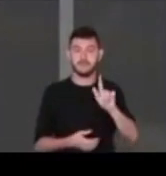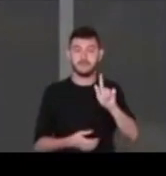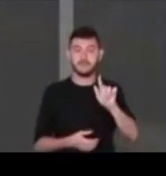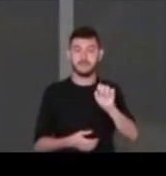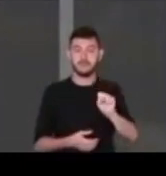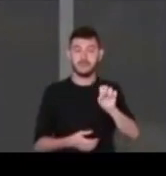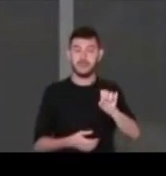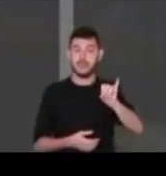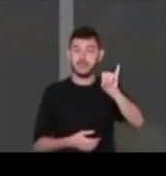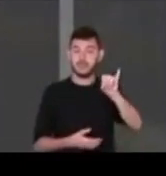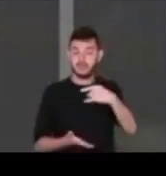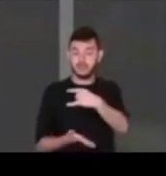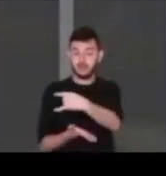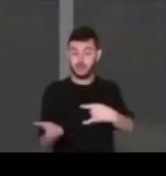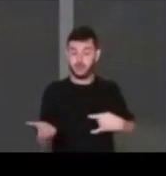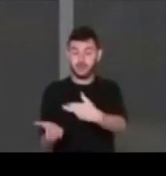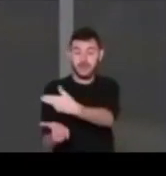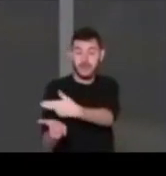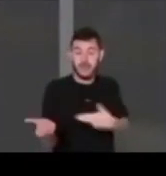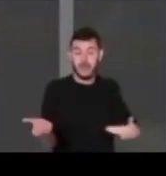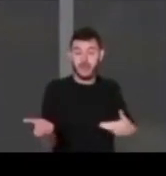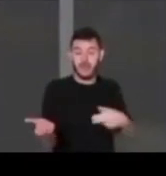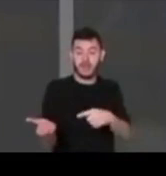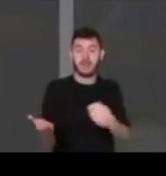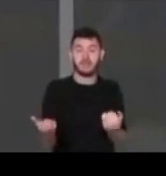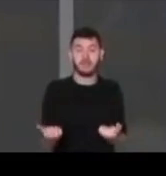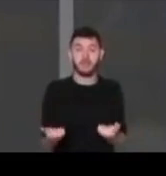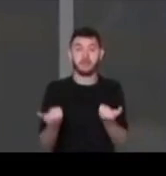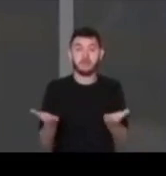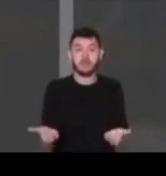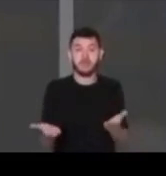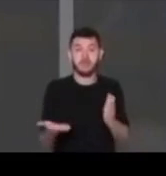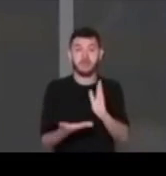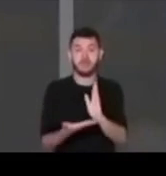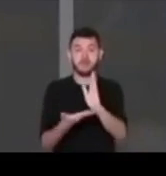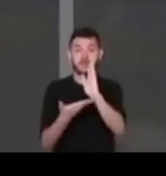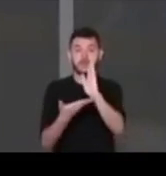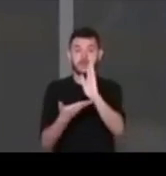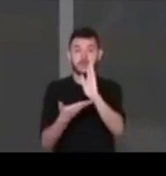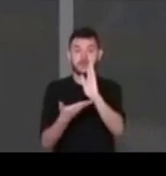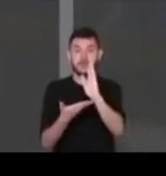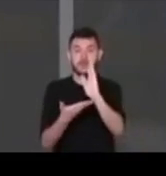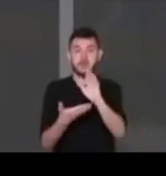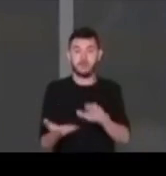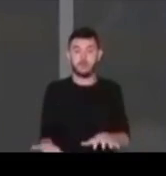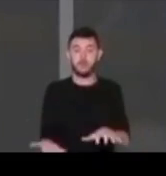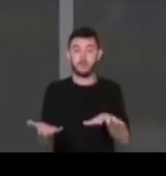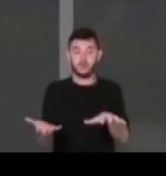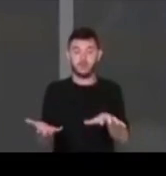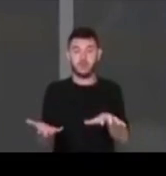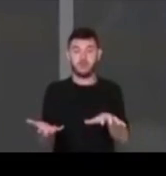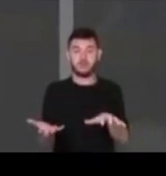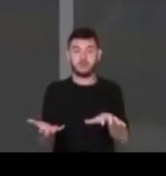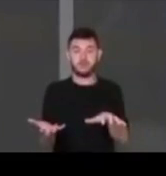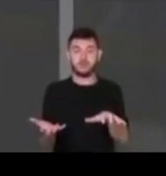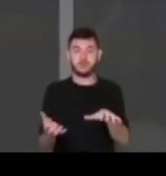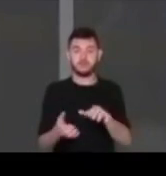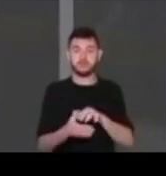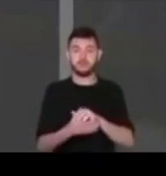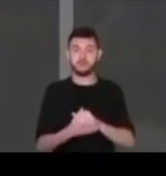que chegou na Câmara, que chegou no Congresso,